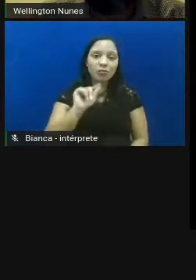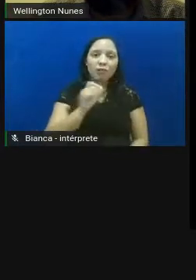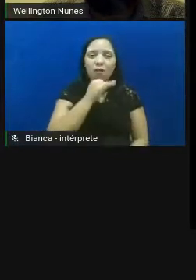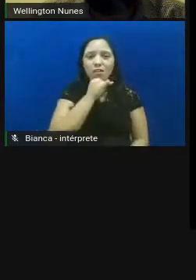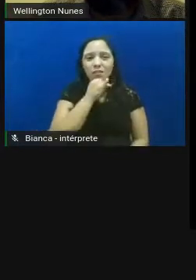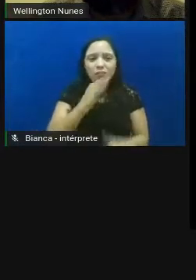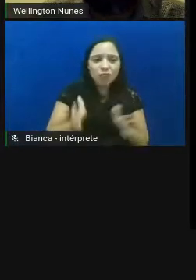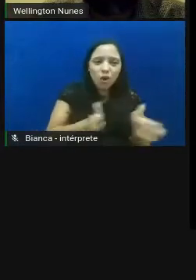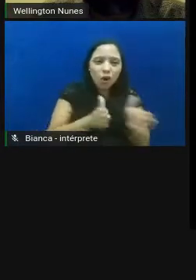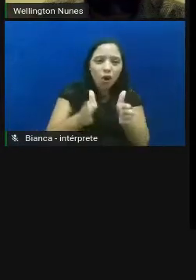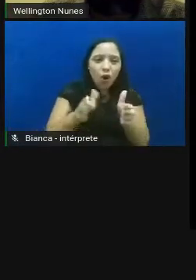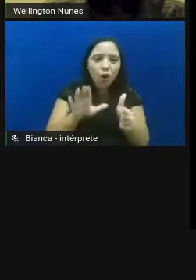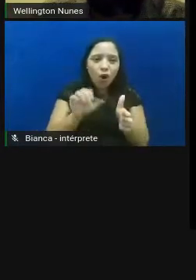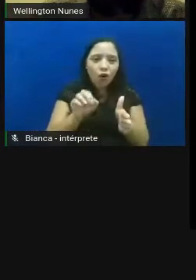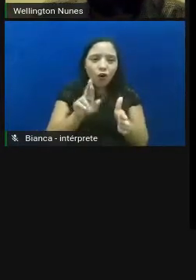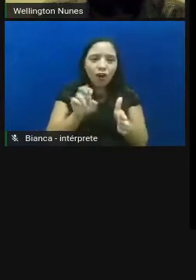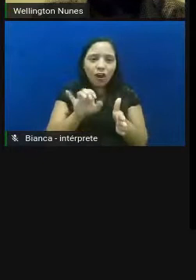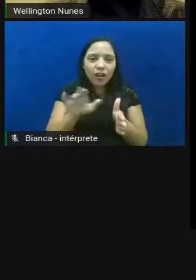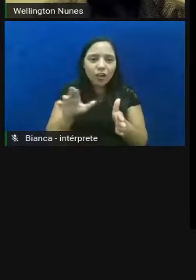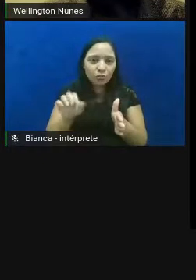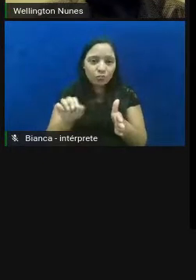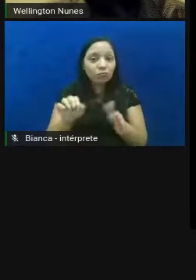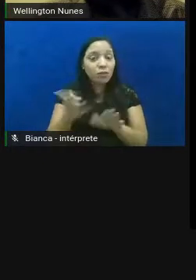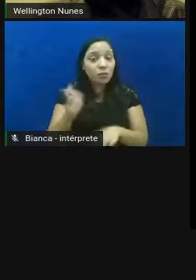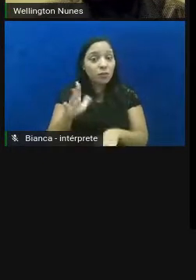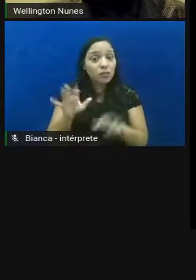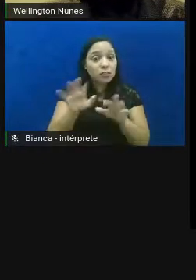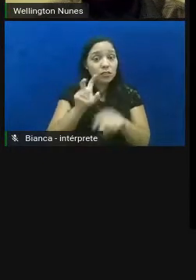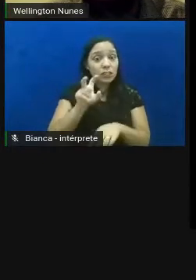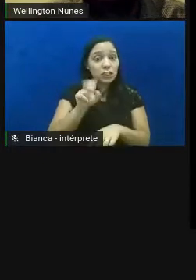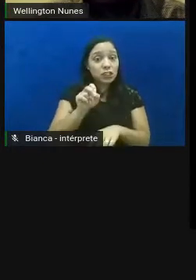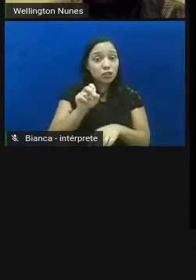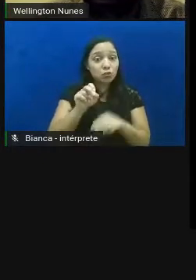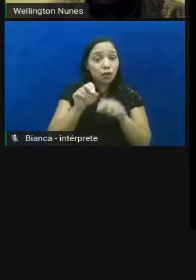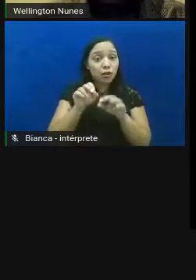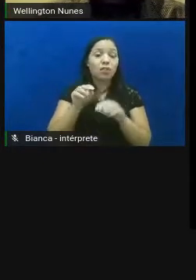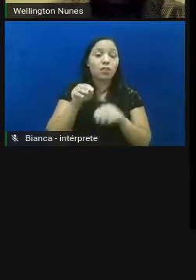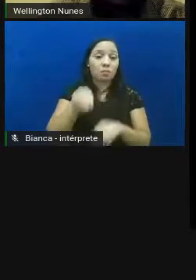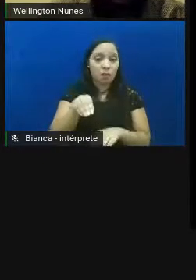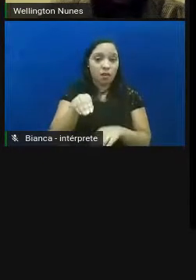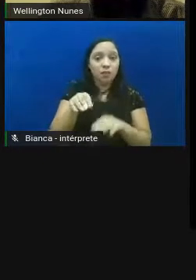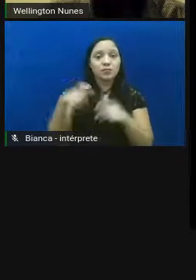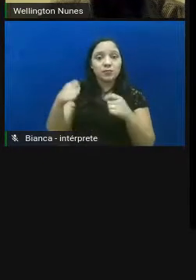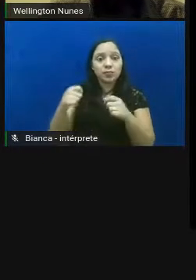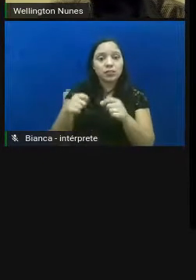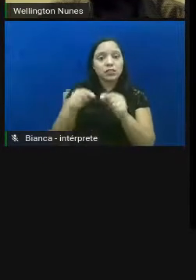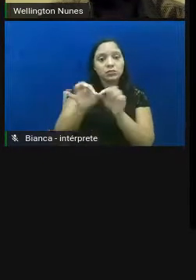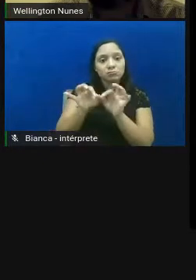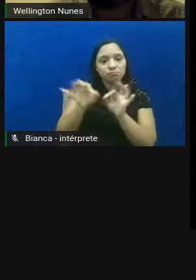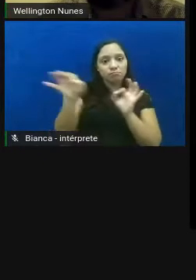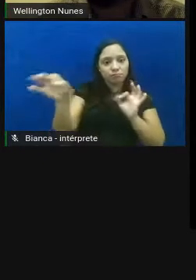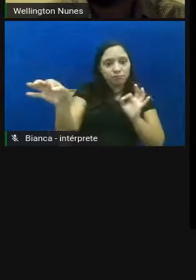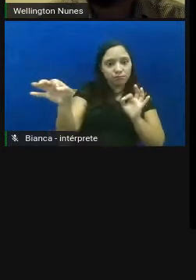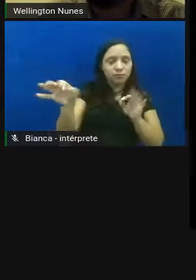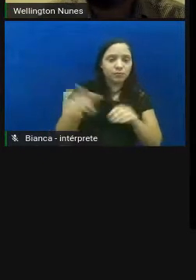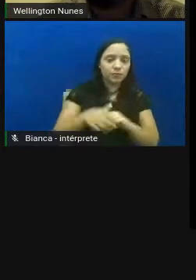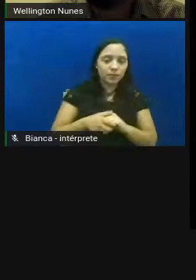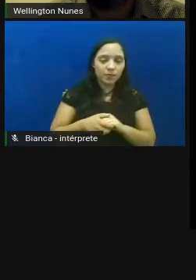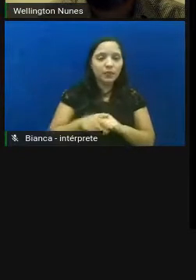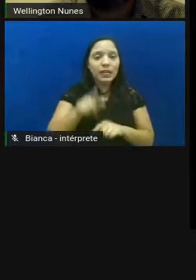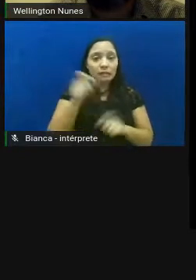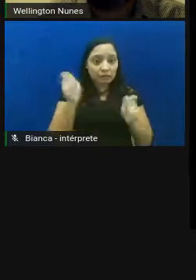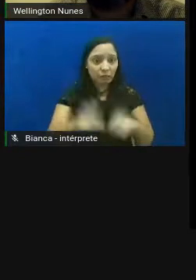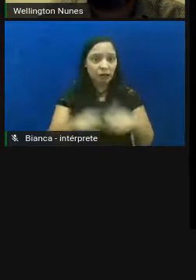o Ribeirão João Reis, 50 metros. Por isso que está a linha um pouco mais larga. Você consegue fazer análise,